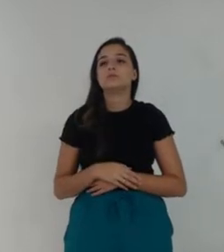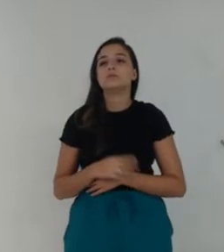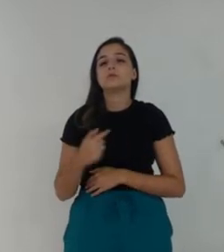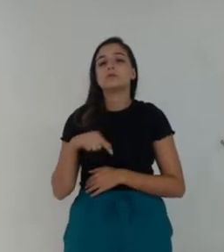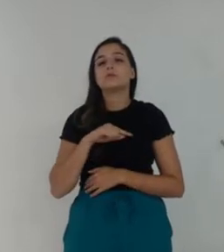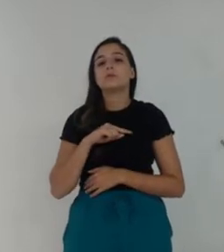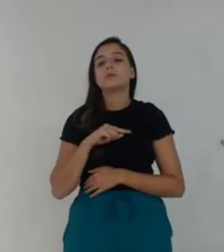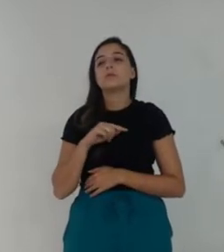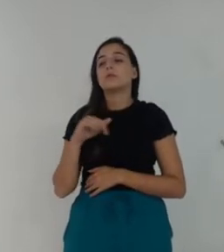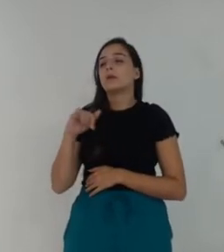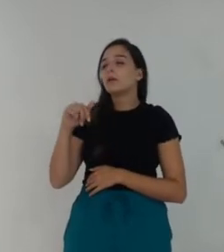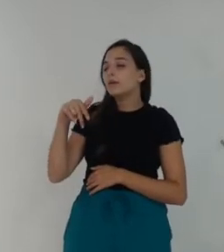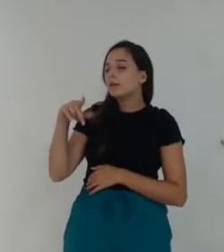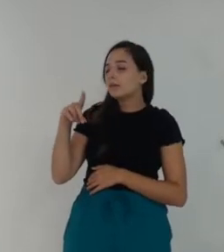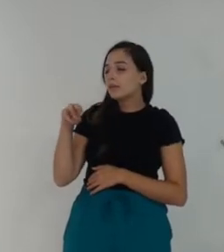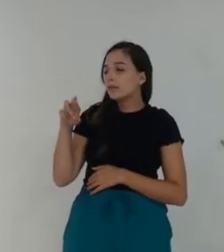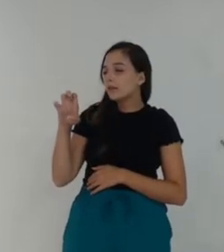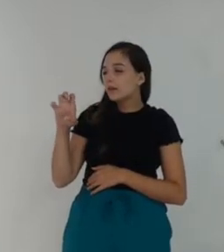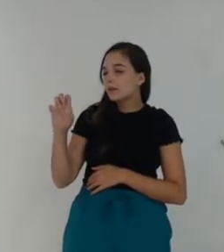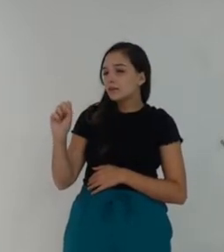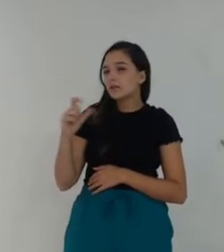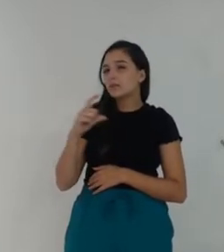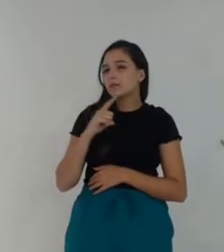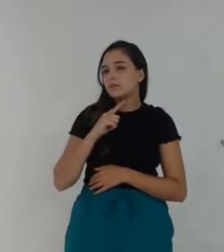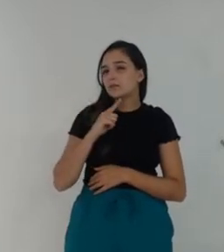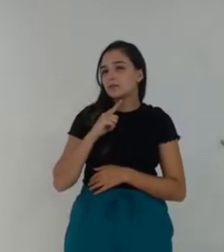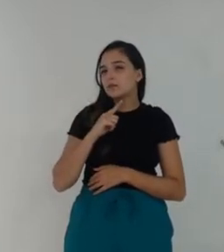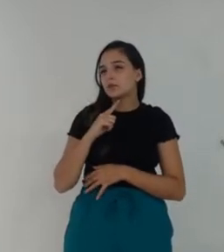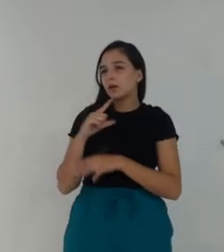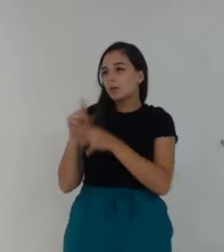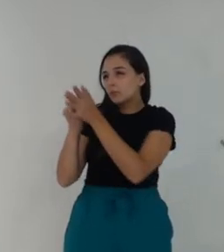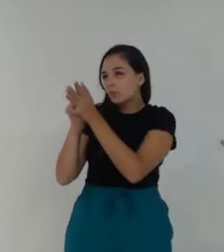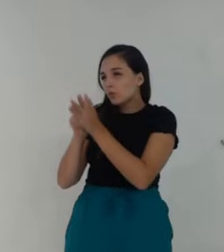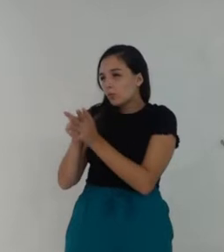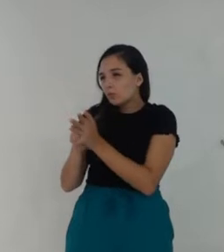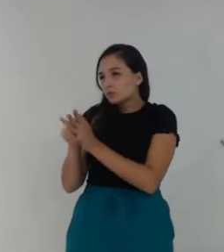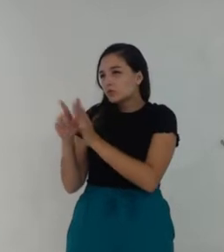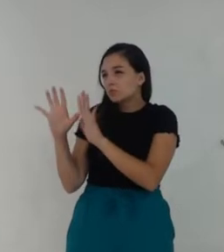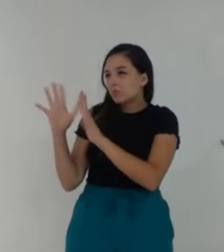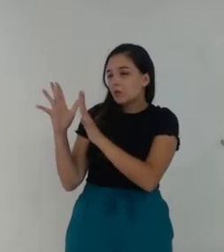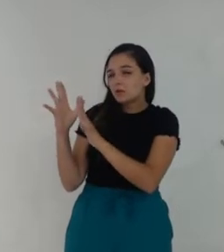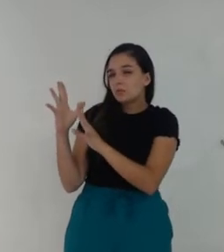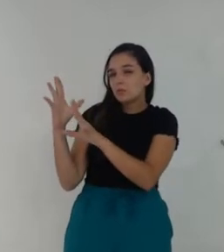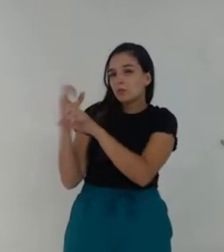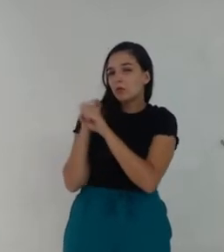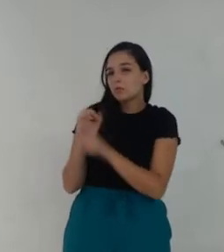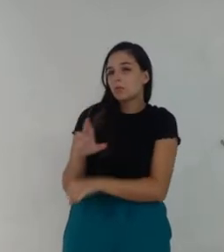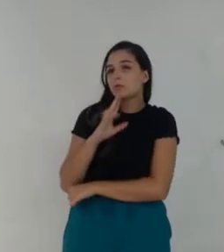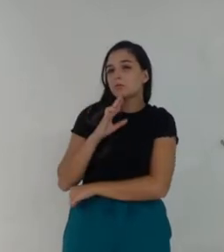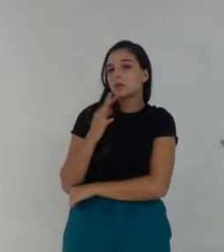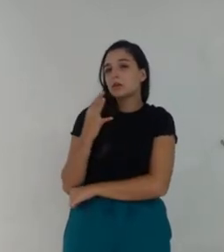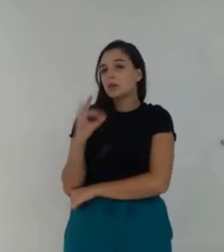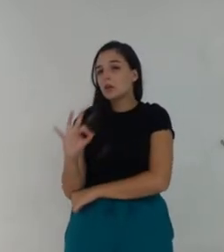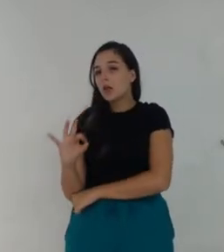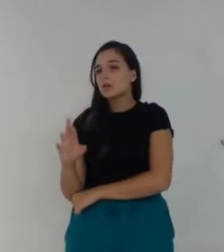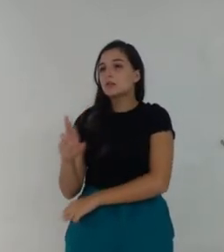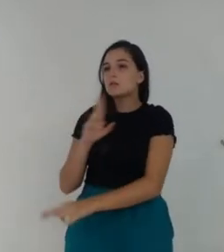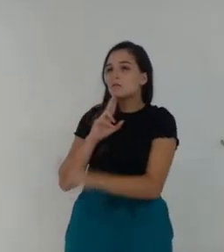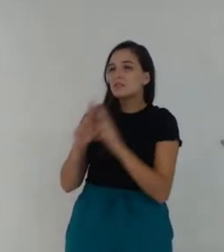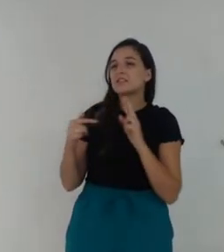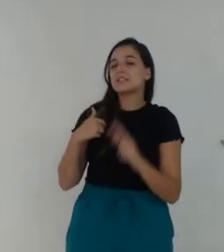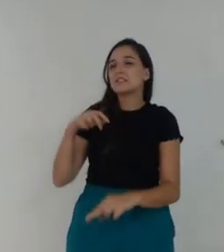no Index, a gente tinha uma página de 10 resultados. Né? E você ficar